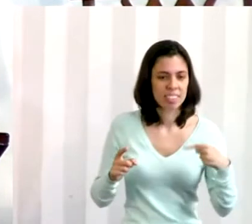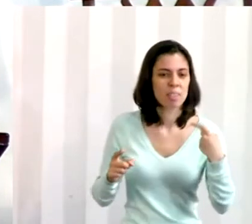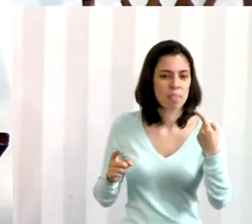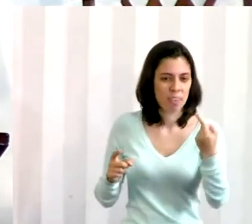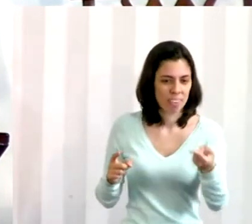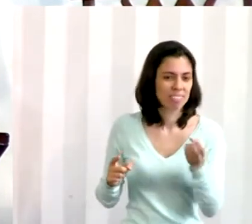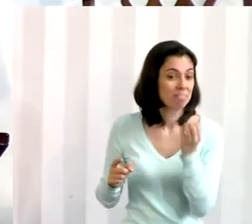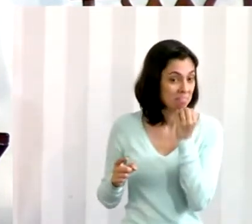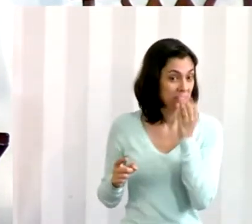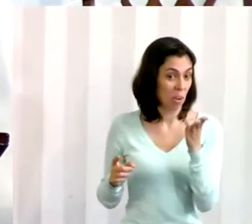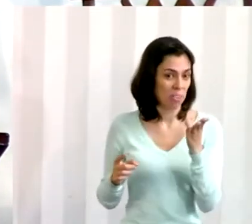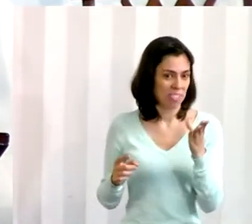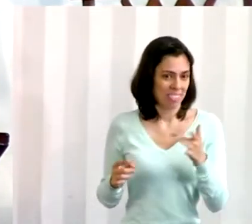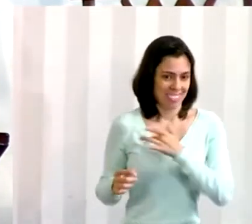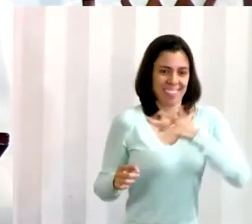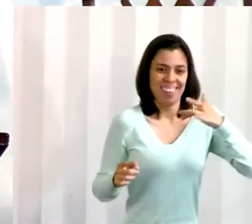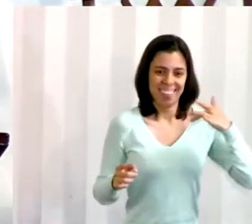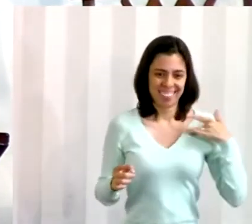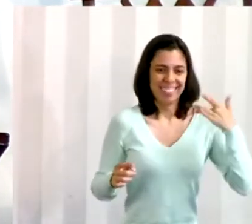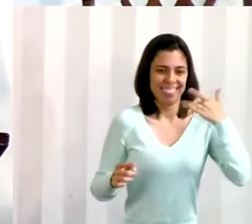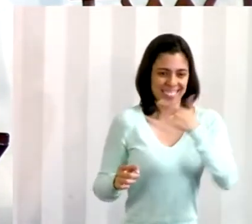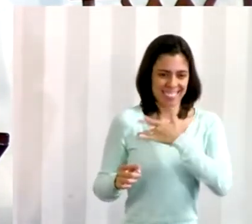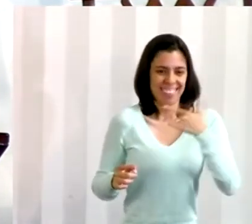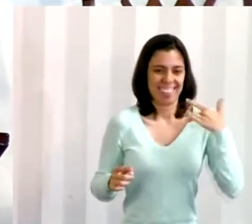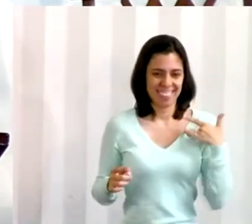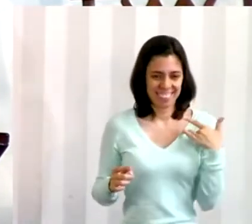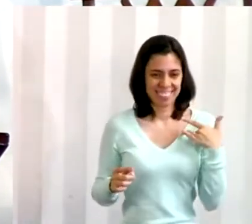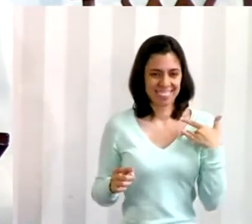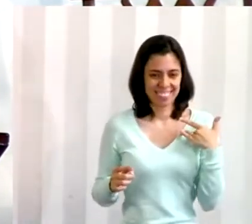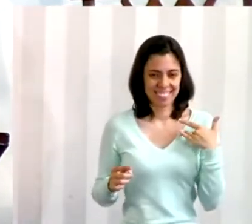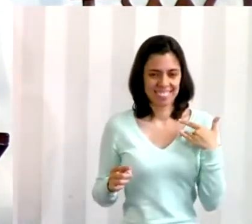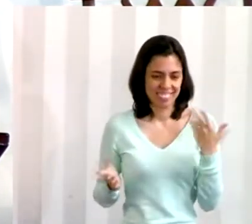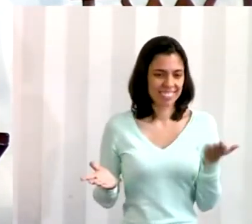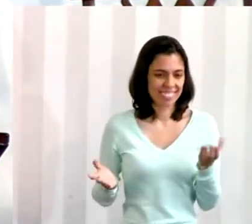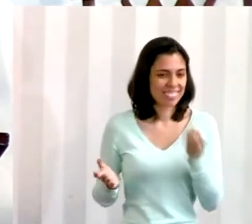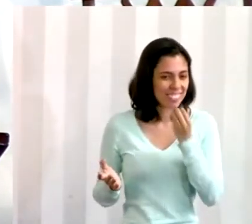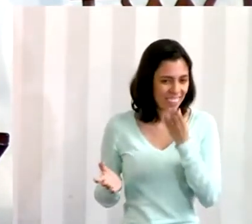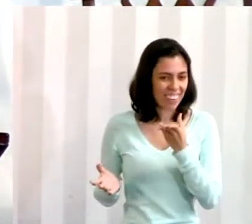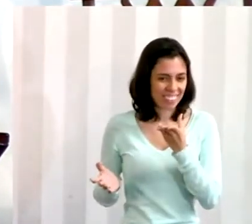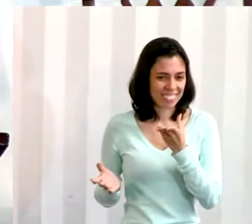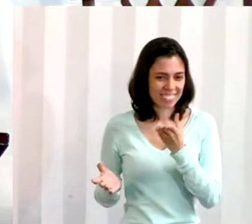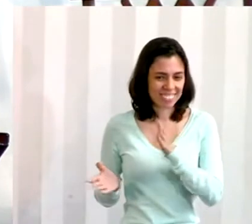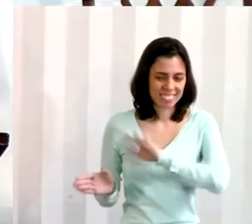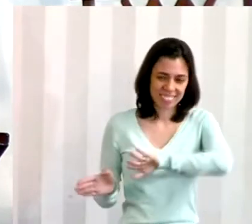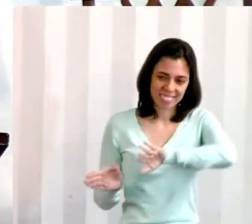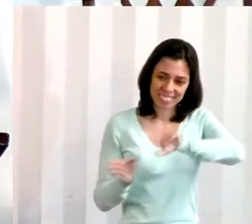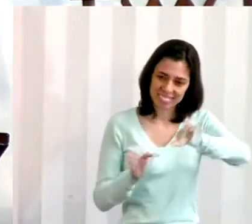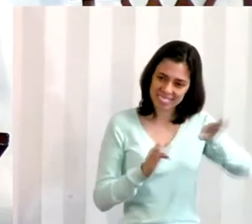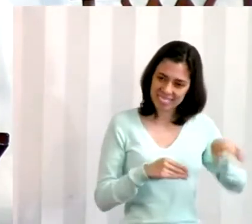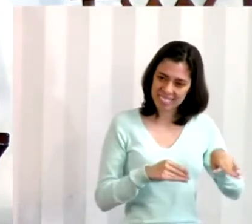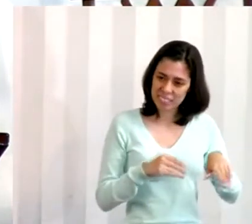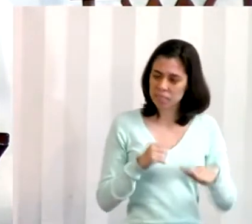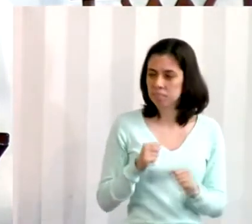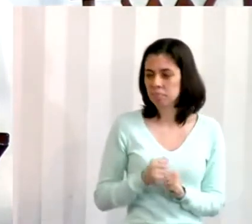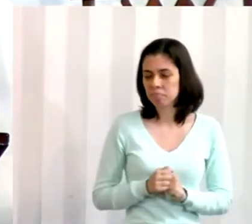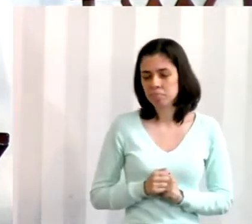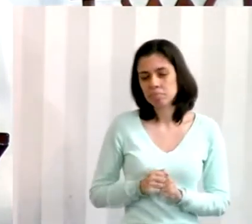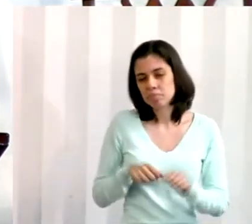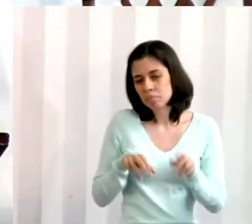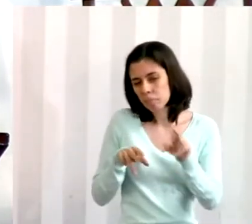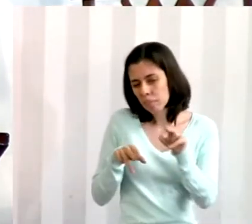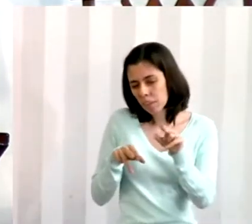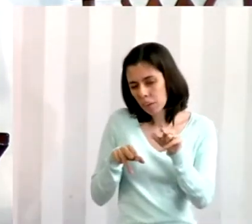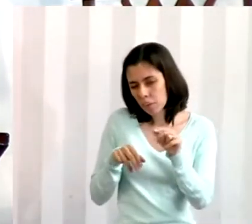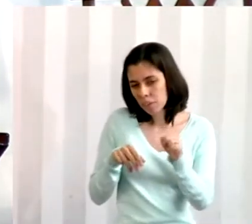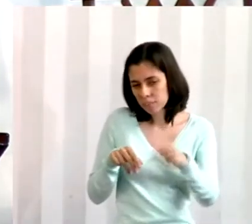verdade? Quando a gente sai de casa para cumprir um compromisso, apressado, fazendo todas as coisas para chegar